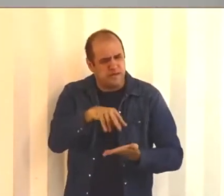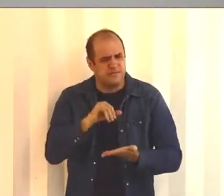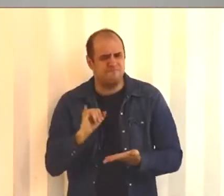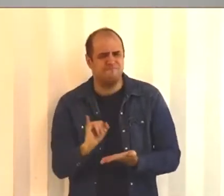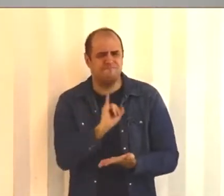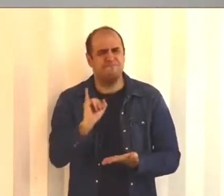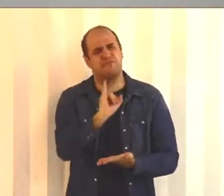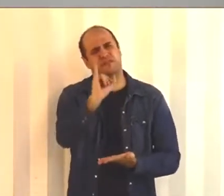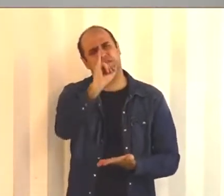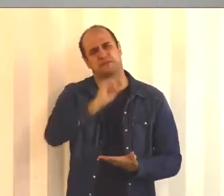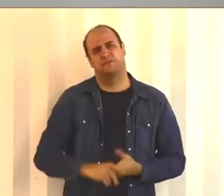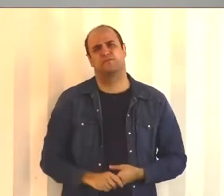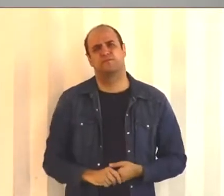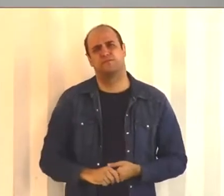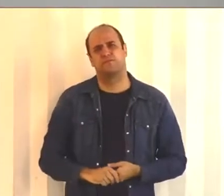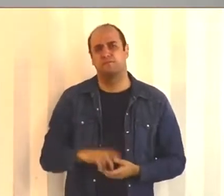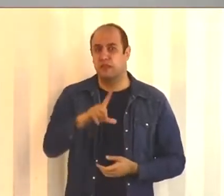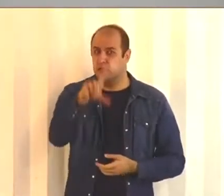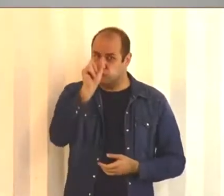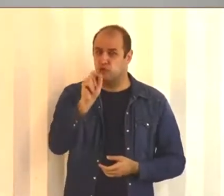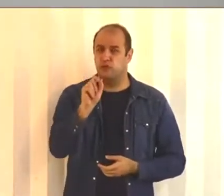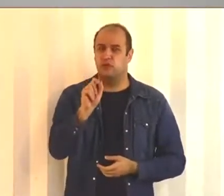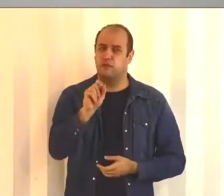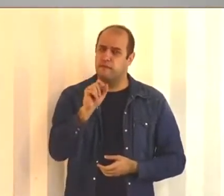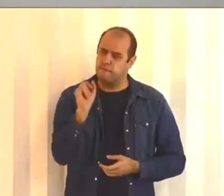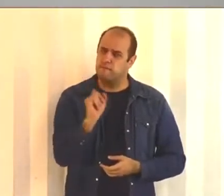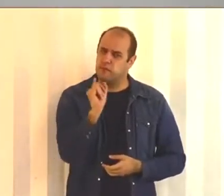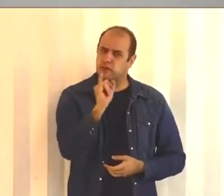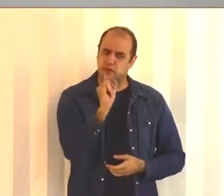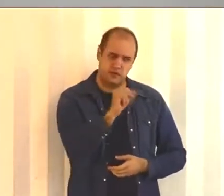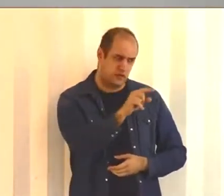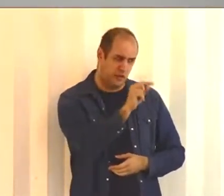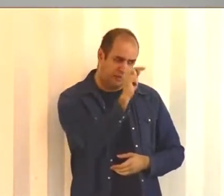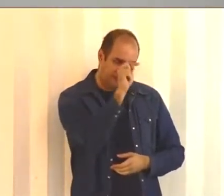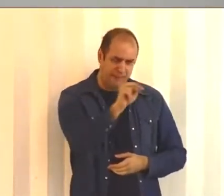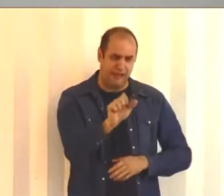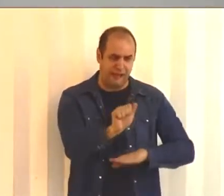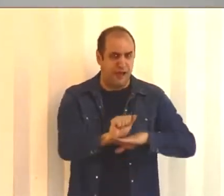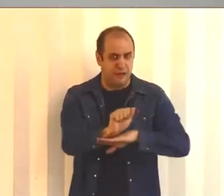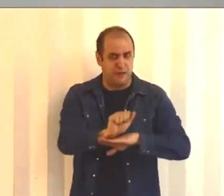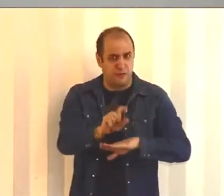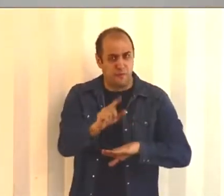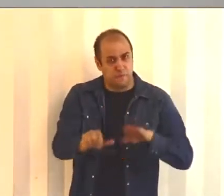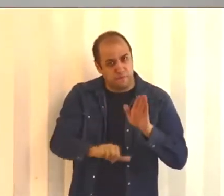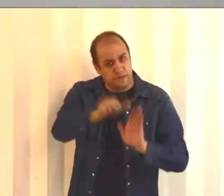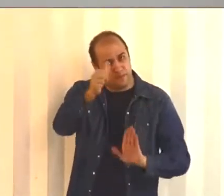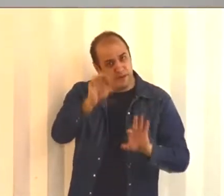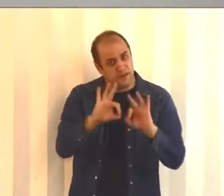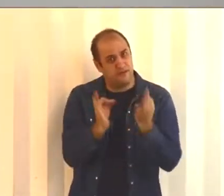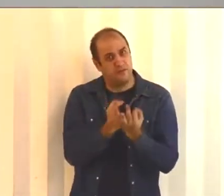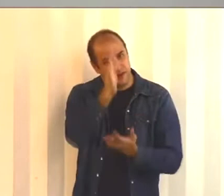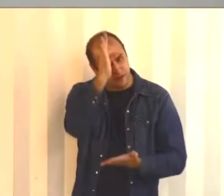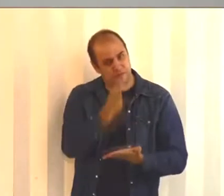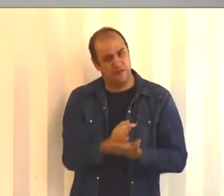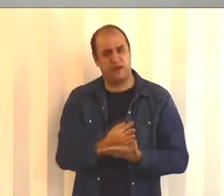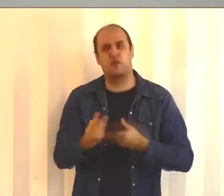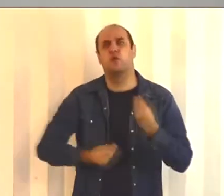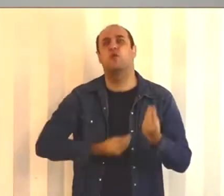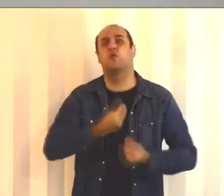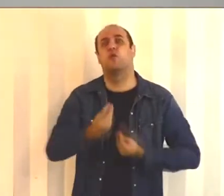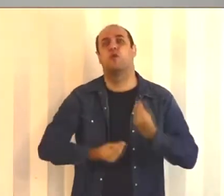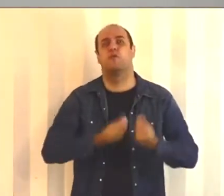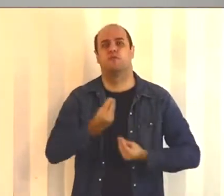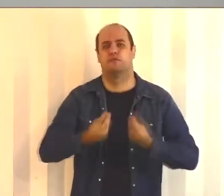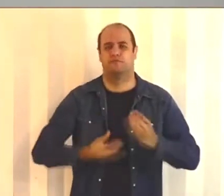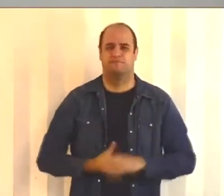E é por isso que eu escolhi esse texto, para a gente pensar, como foi essa primeira família, então, a família de Abraão, a família da fé, como foi? E